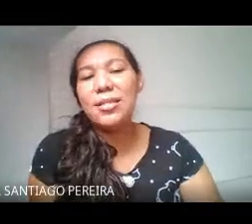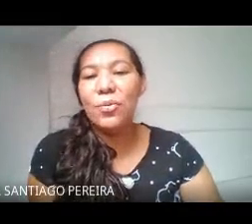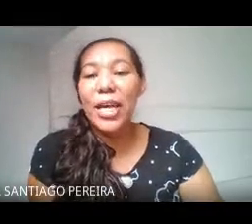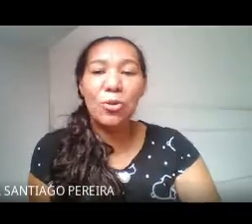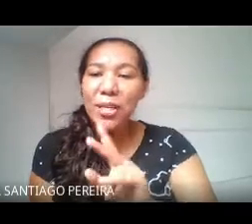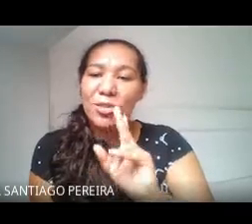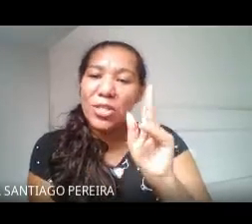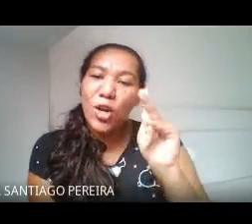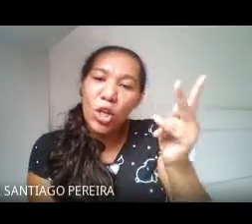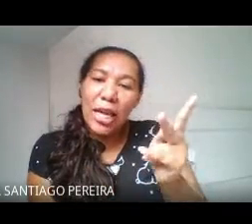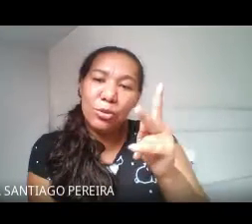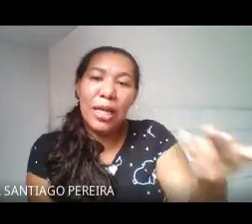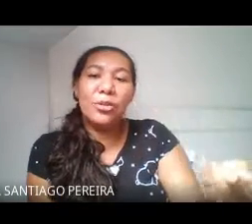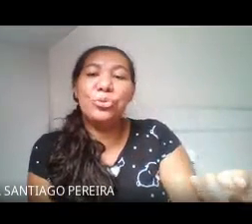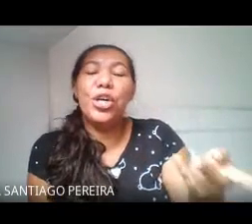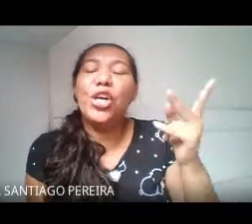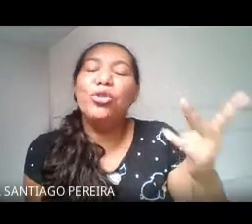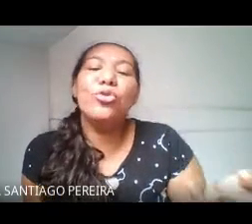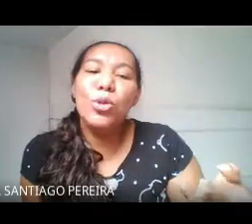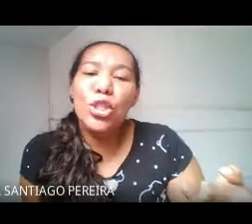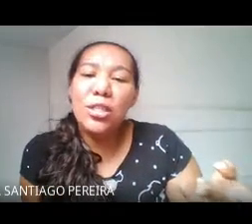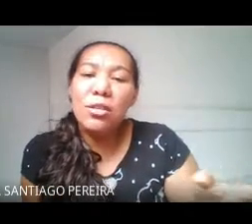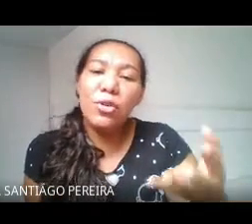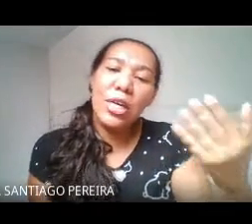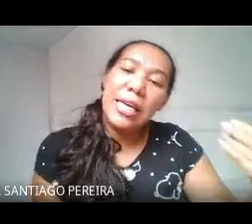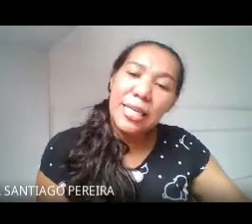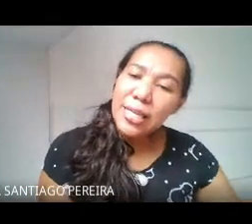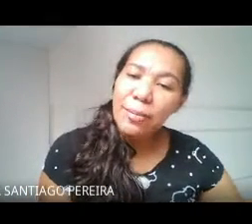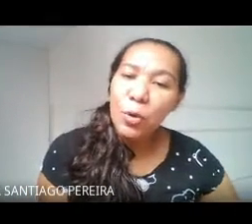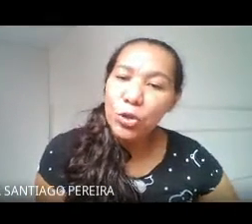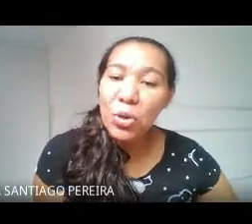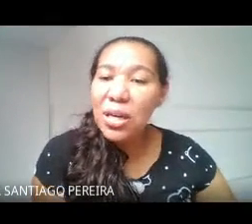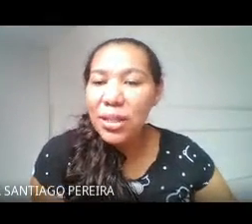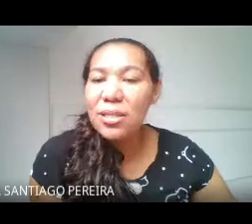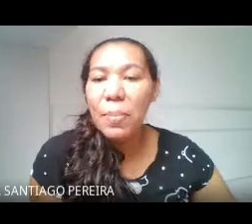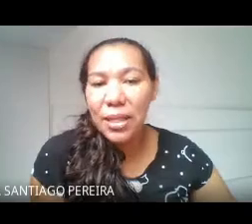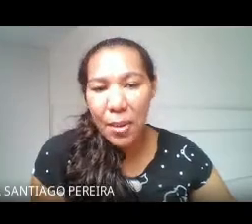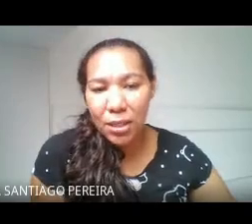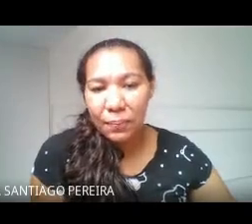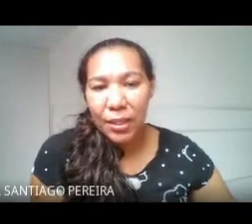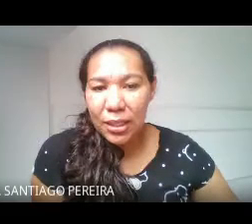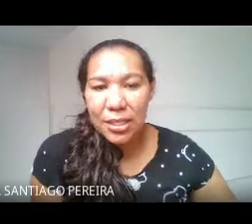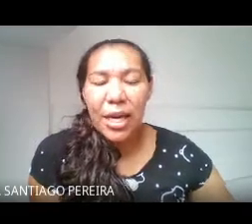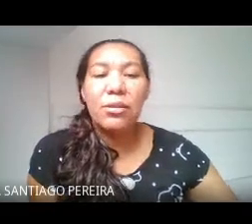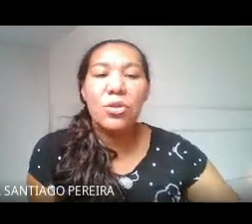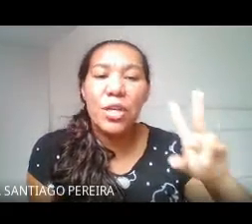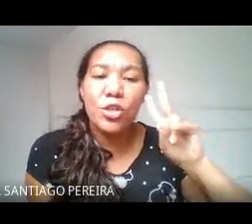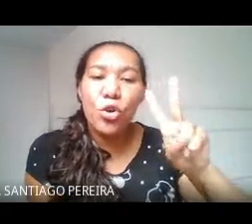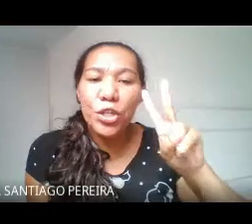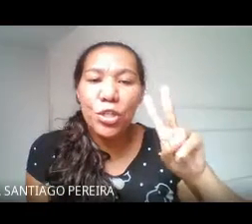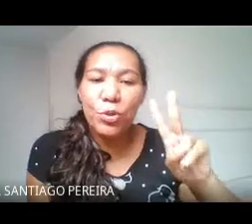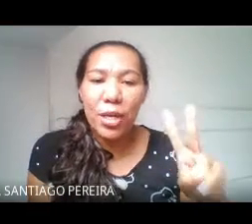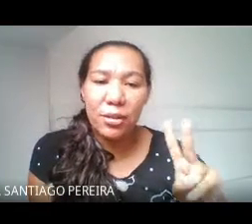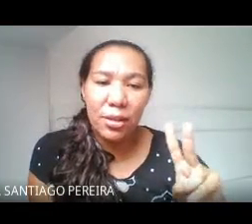de ligação. Ele não precisou ser colado lá no substantivo e nem posto antecipadamente, tá certo? Então, são